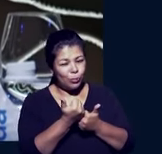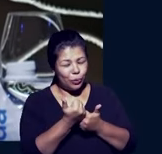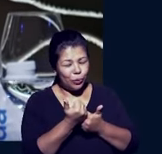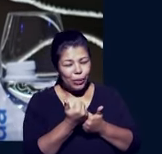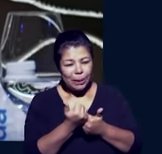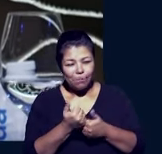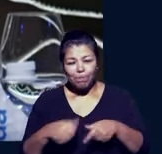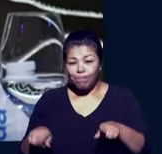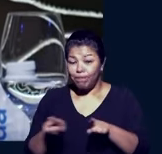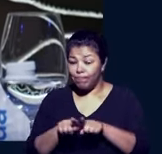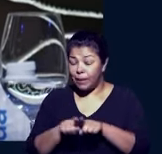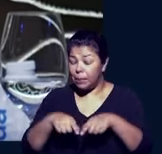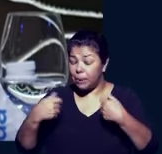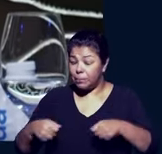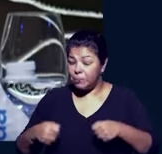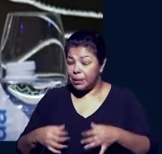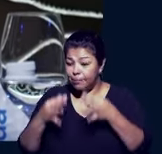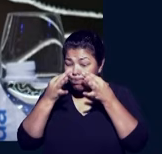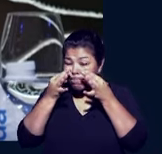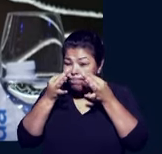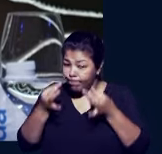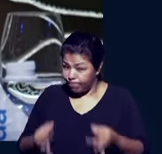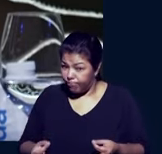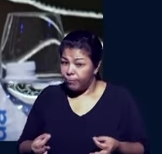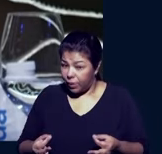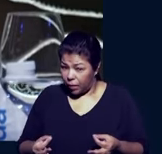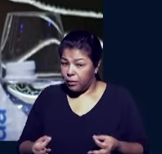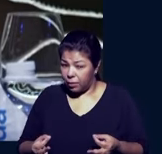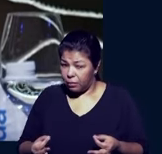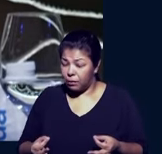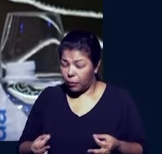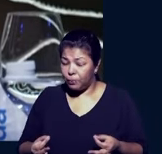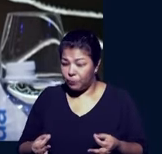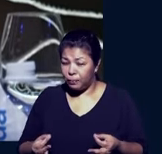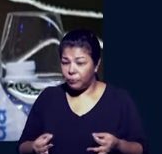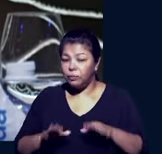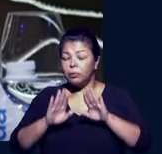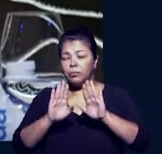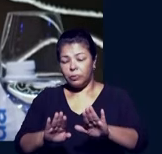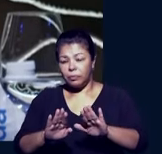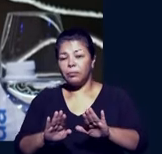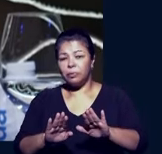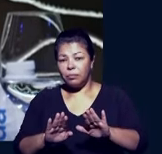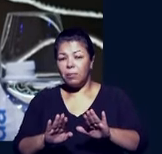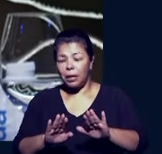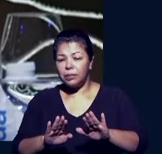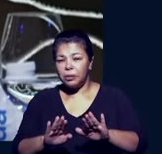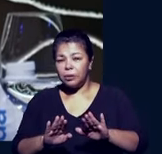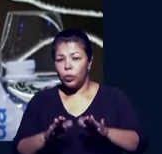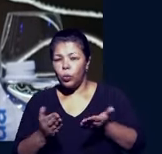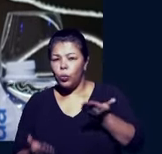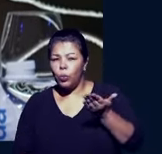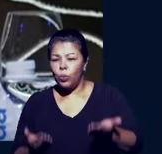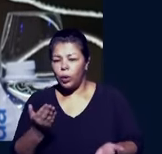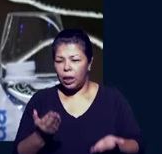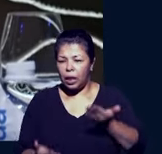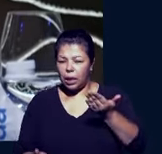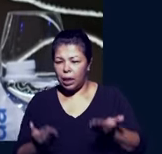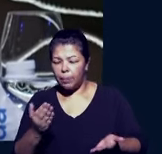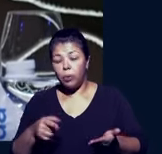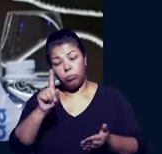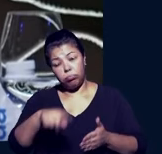um ano de desequilíbrio não é o pior do do do dos Mundos sobretudo se esse desequilíbrio ele é para para para